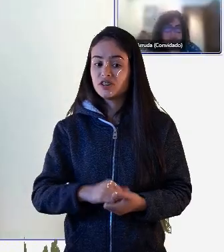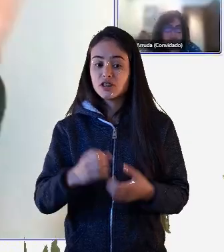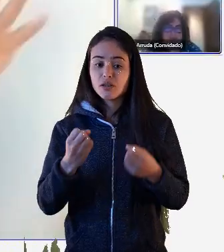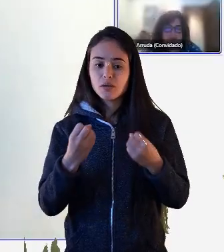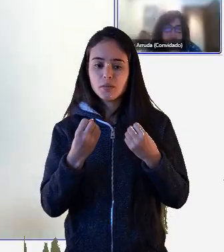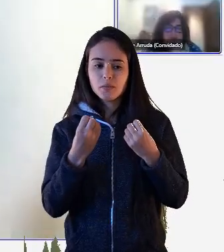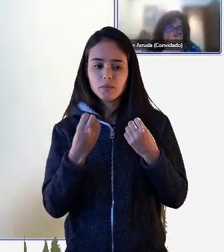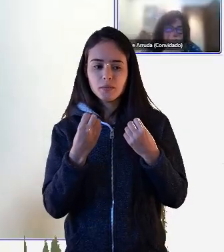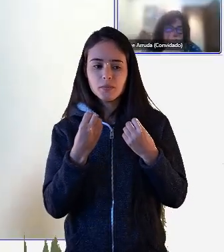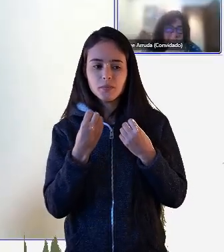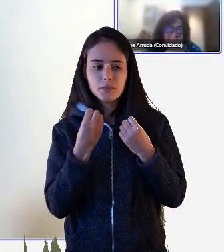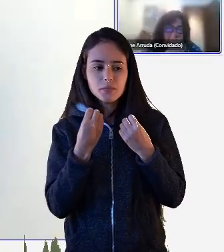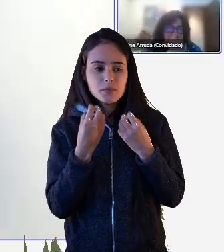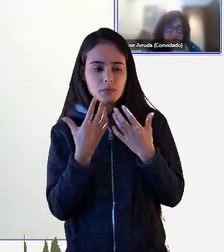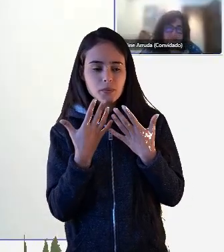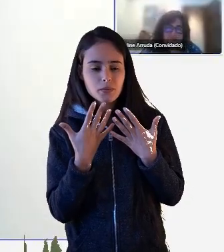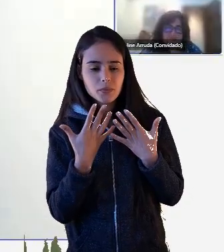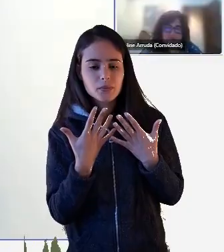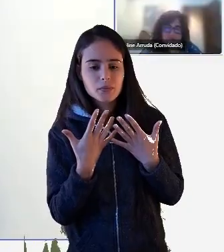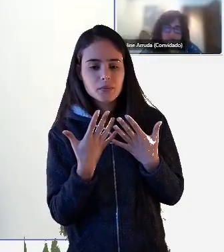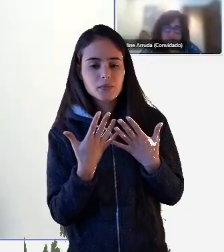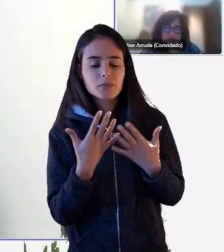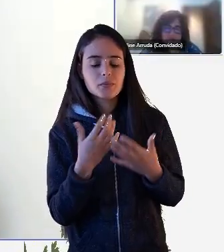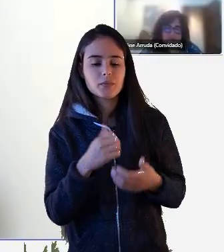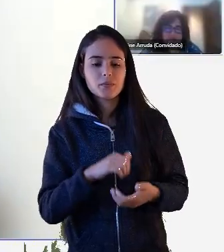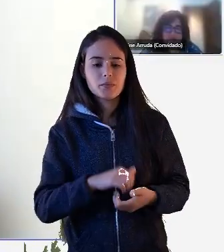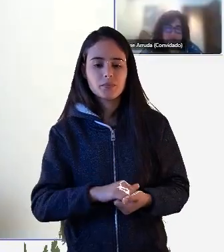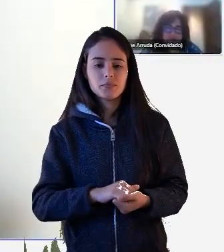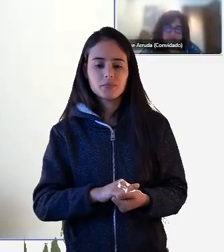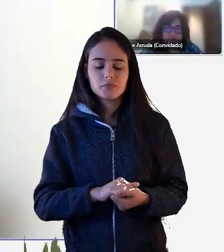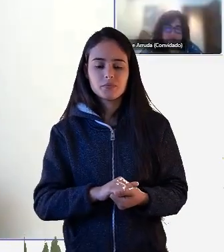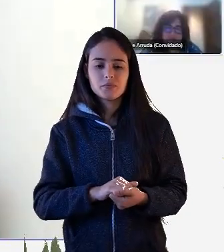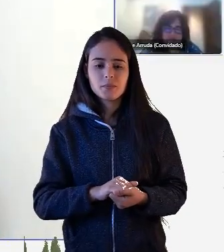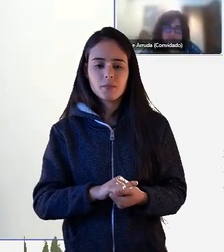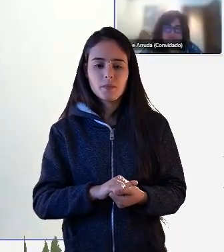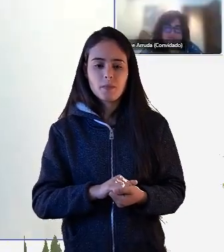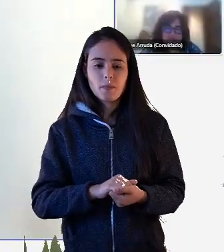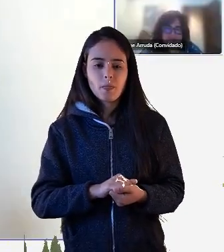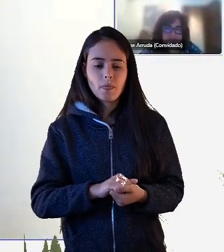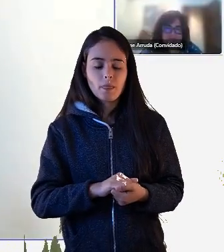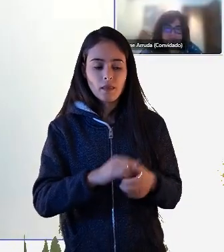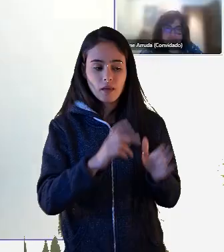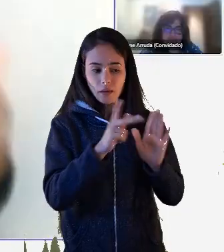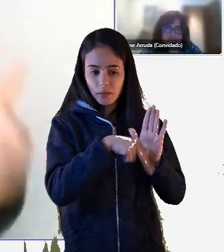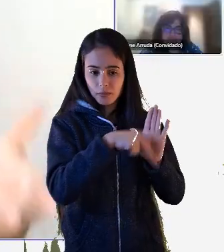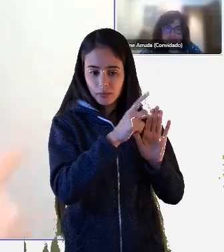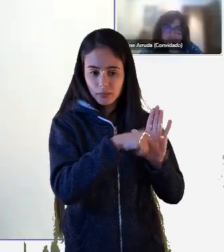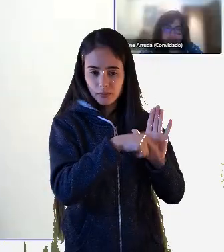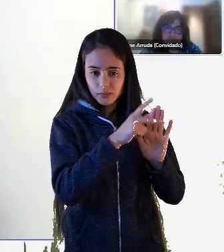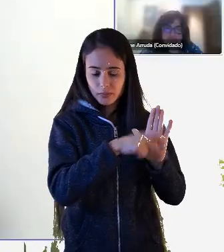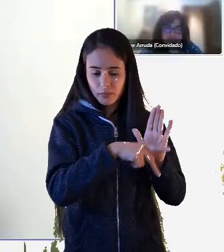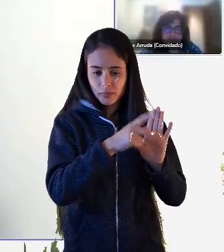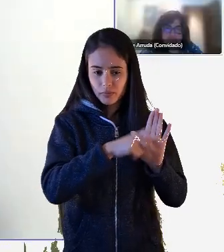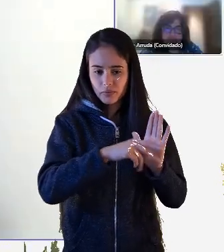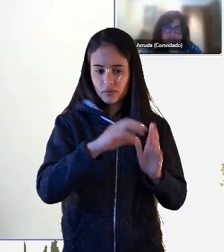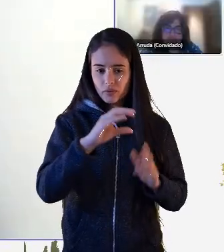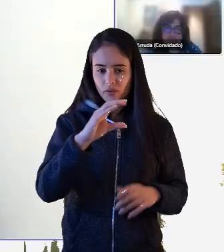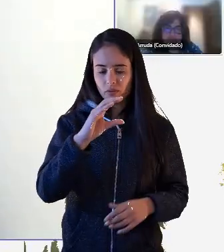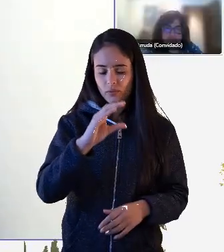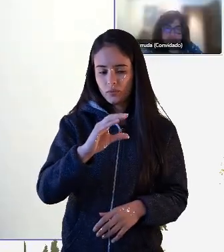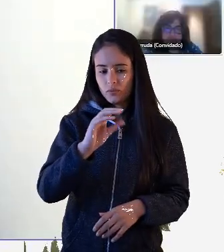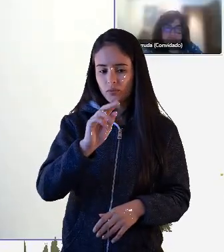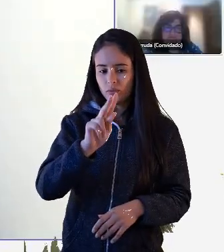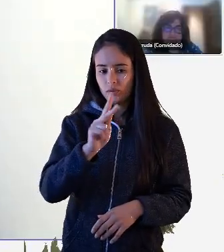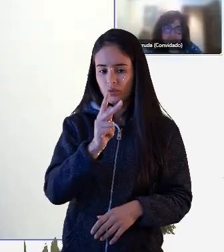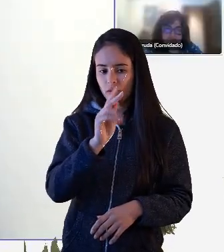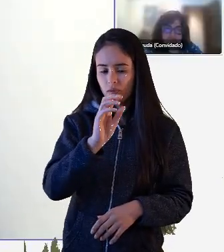Quando perde a noção de que é uma coisa da negritude, é aceito, tipo a bossa nova, né? Que vem do samba, mas é amplamente aceita, a